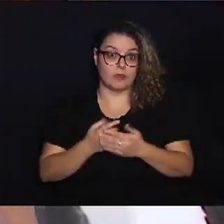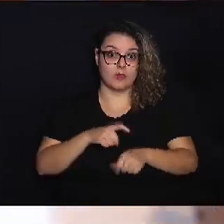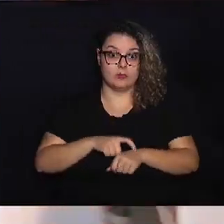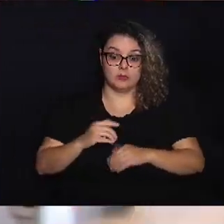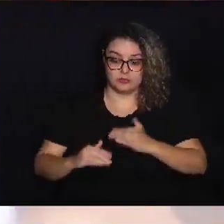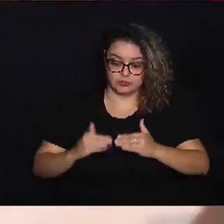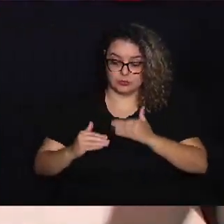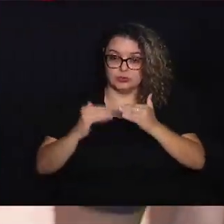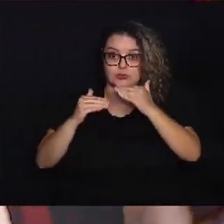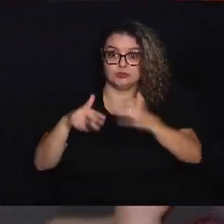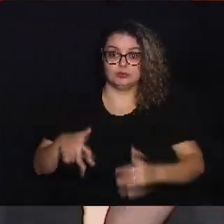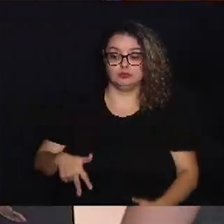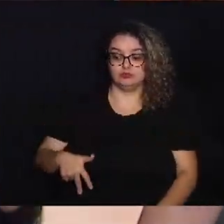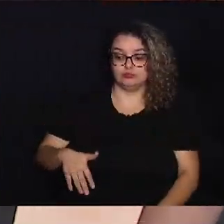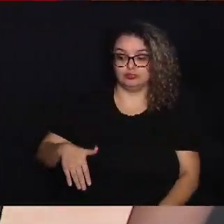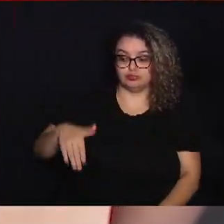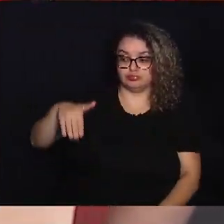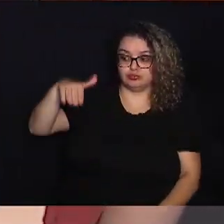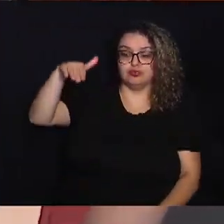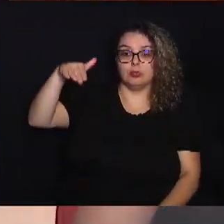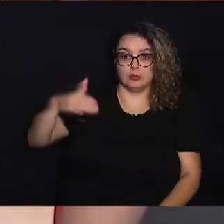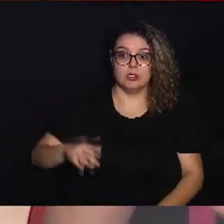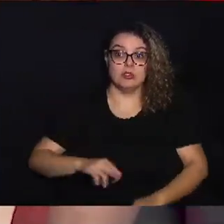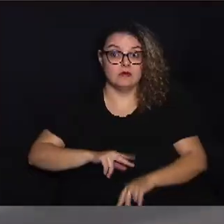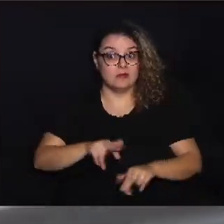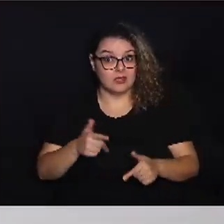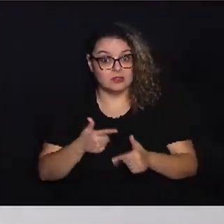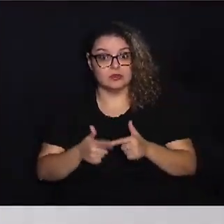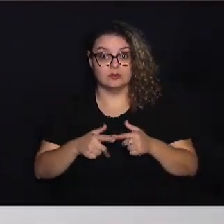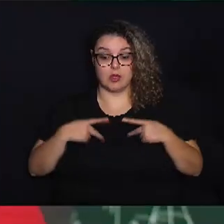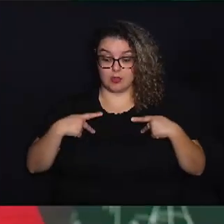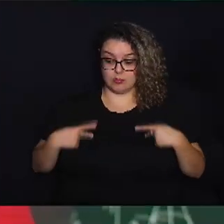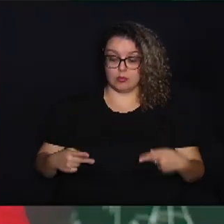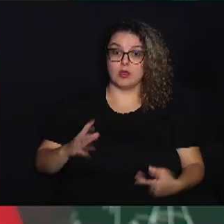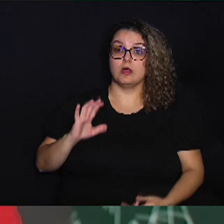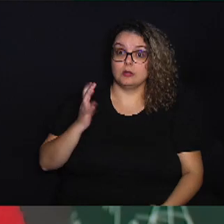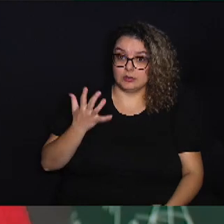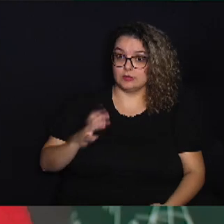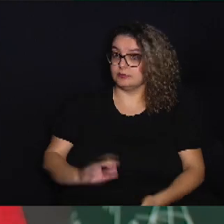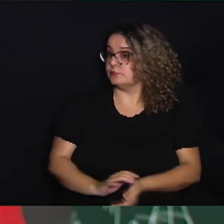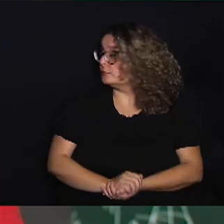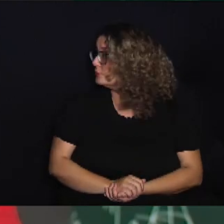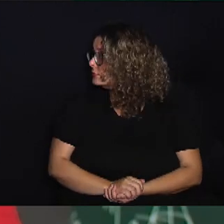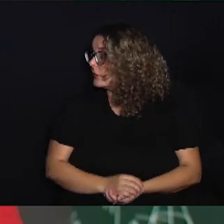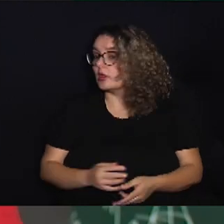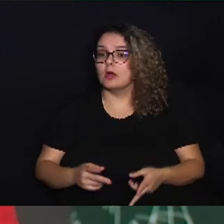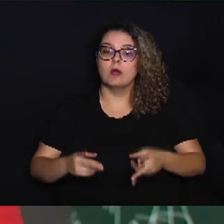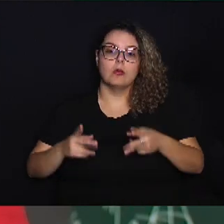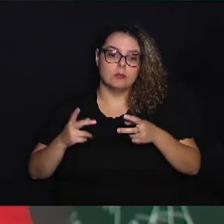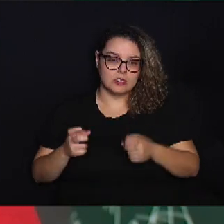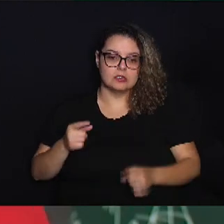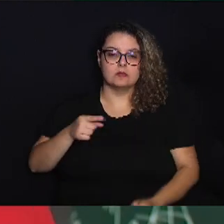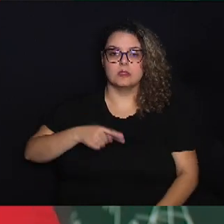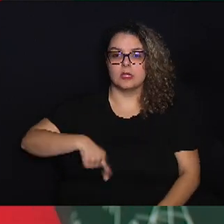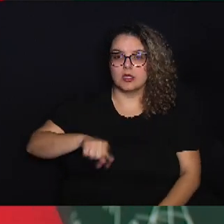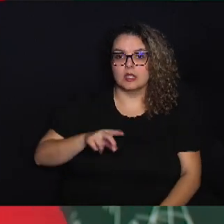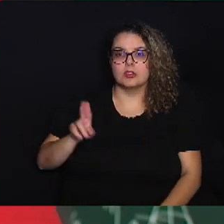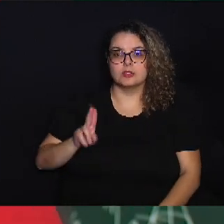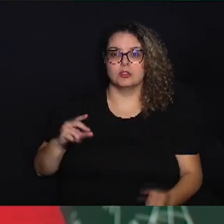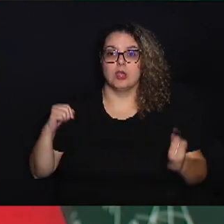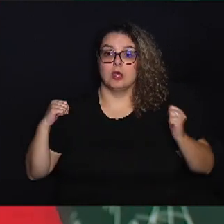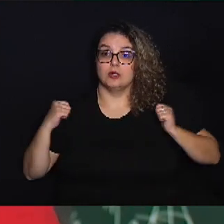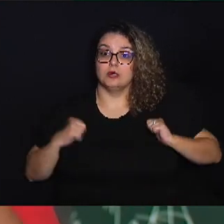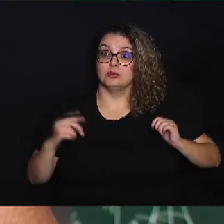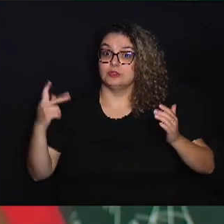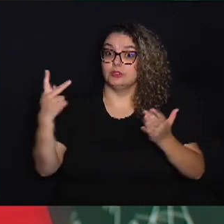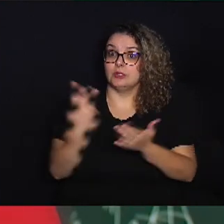crescimento e é nesta fase que muitos dos problemas posturais aparecem. Então a gente percebe muito que eles utilizam a mochila de maneira